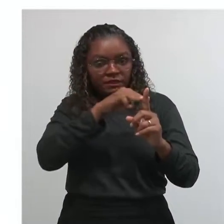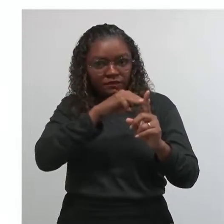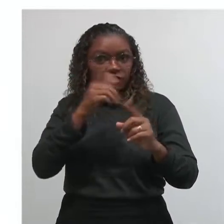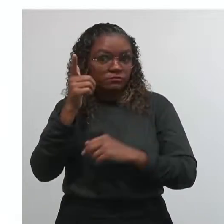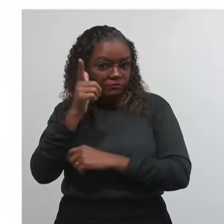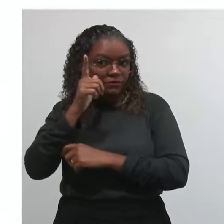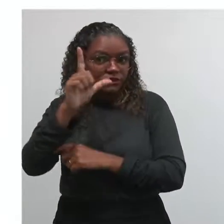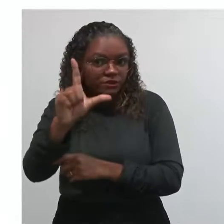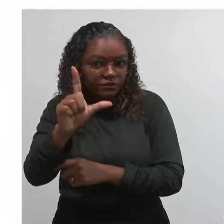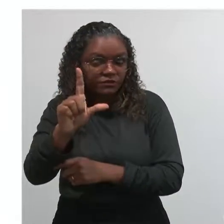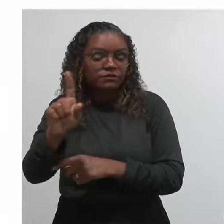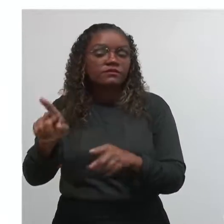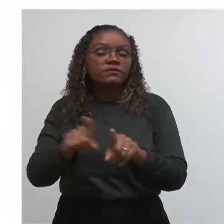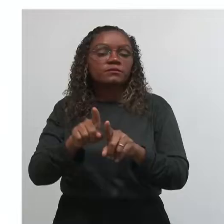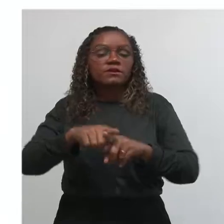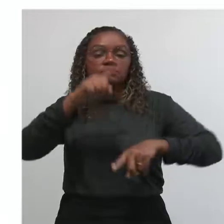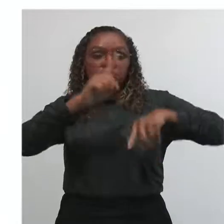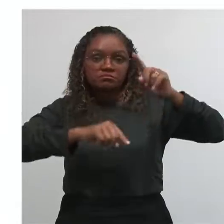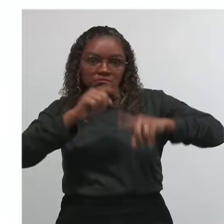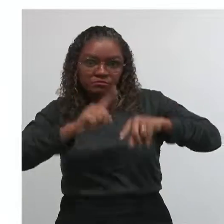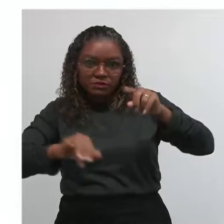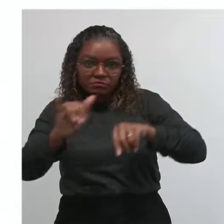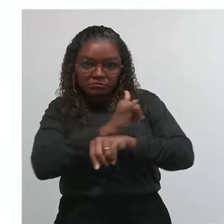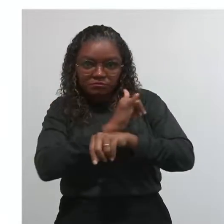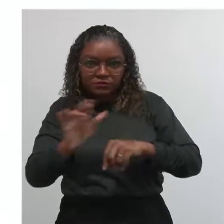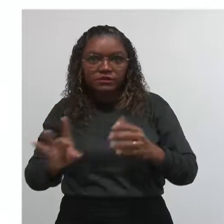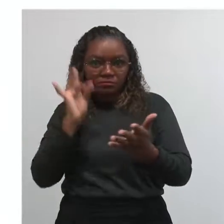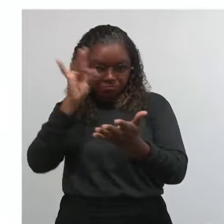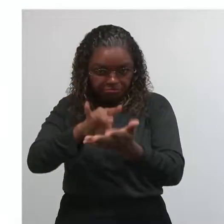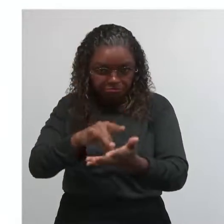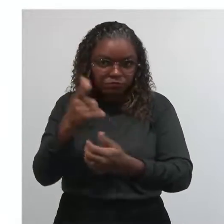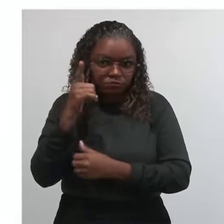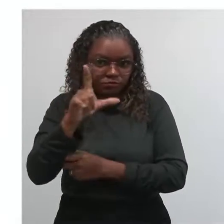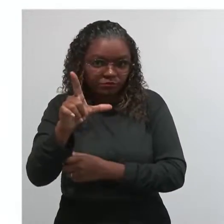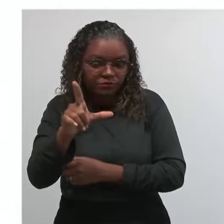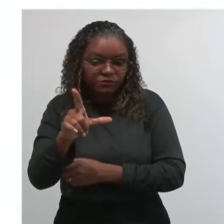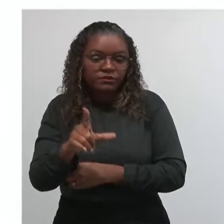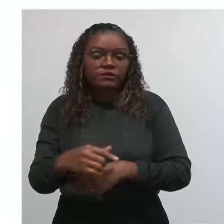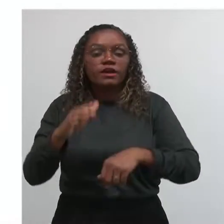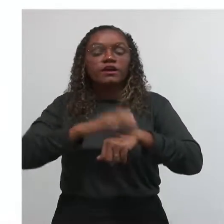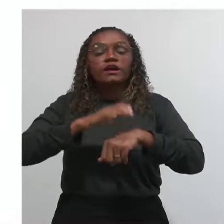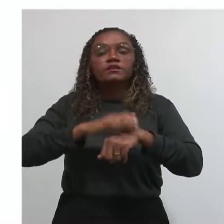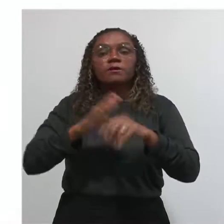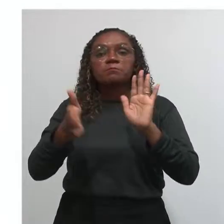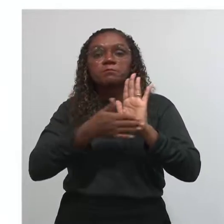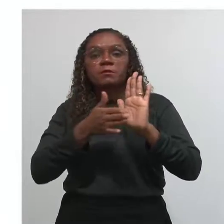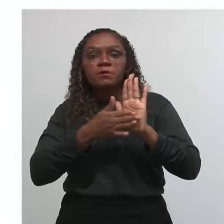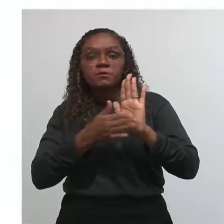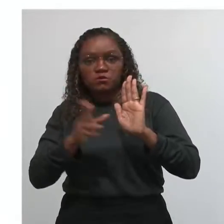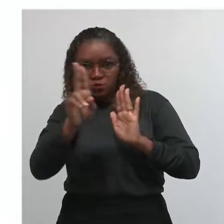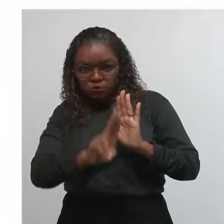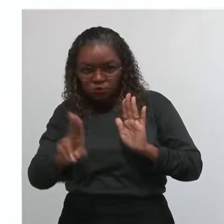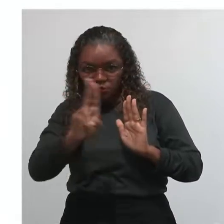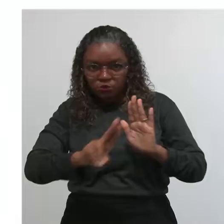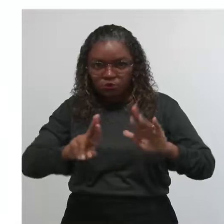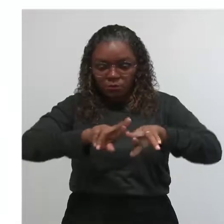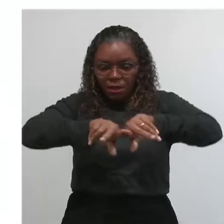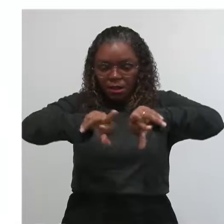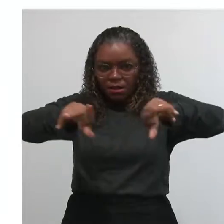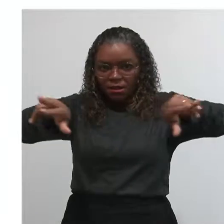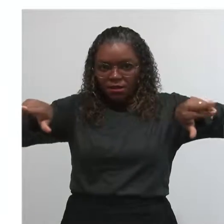alcançadas? Os instrumentos previstos foram empregados? As ações propostas utilizam os diferentes recursos